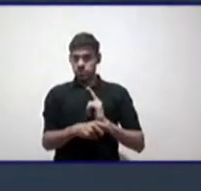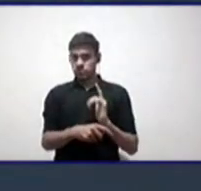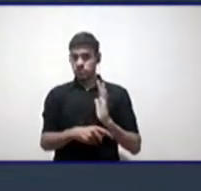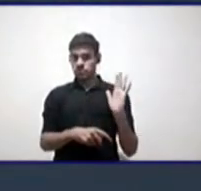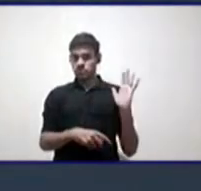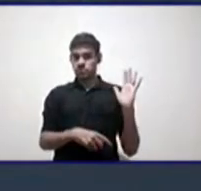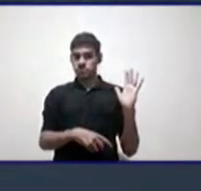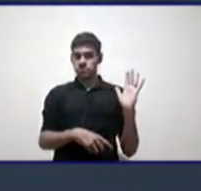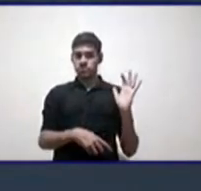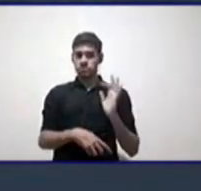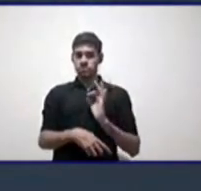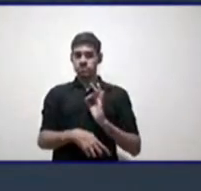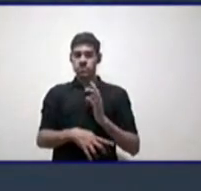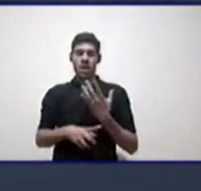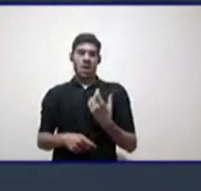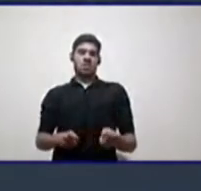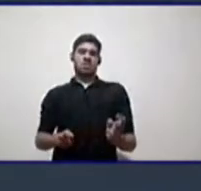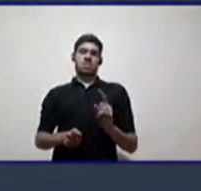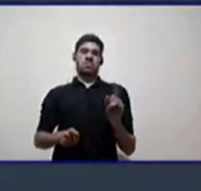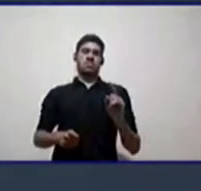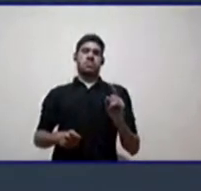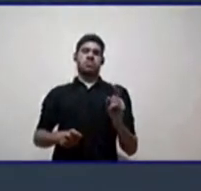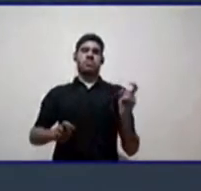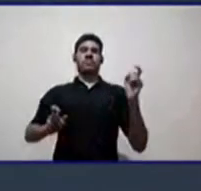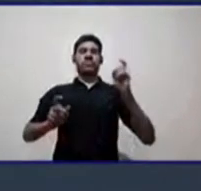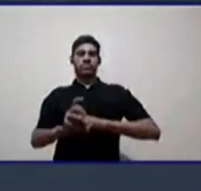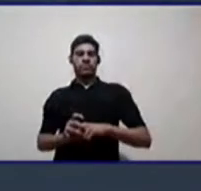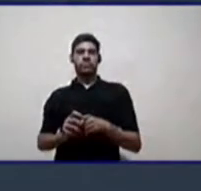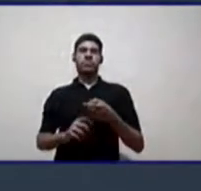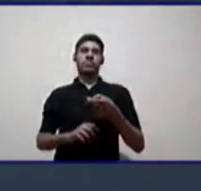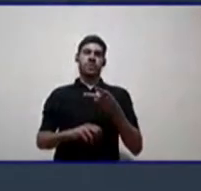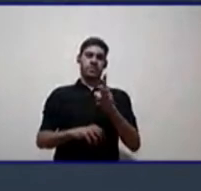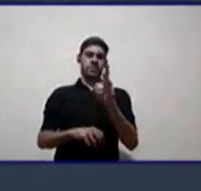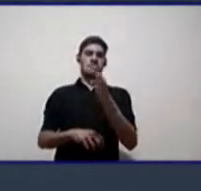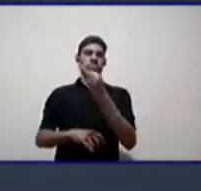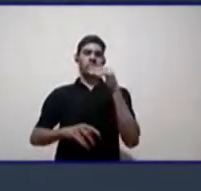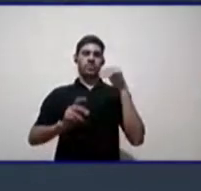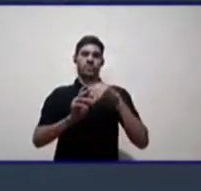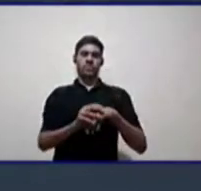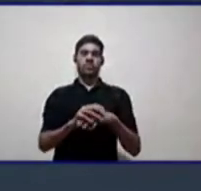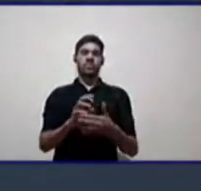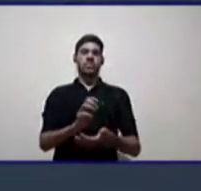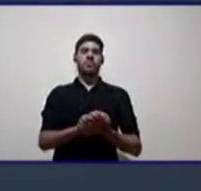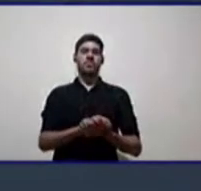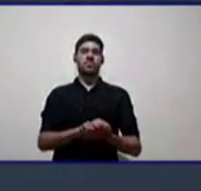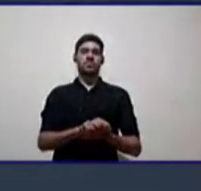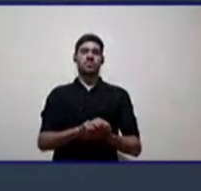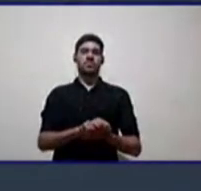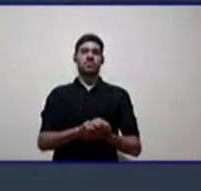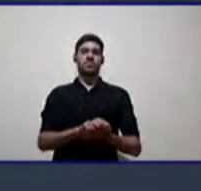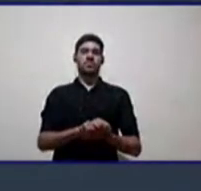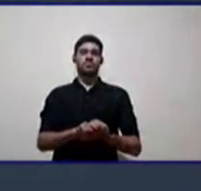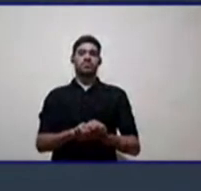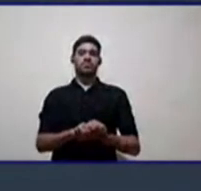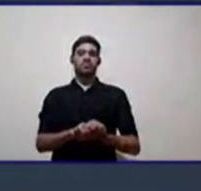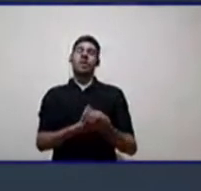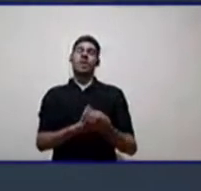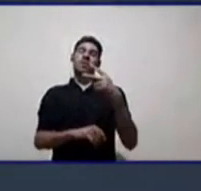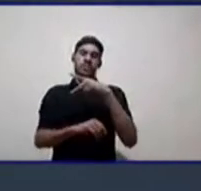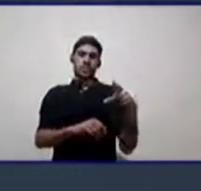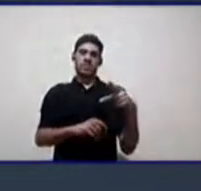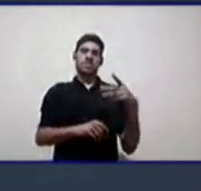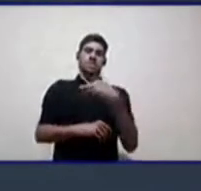Questão de ordem rejeitada. Devolvo a palavra à Vossa Excelência para a continuação do voto. Senhor presidente, senhores ministros, nobre advogado,